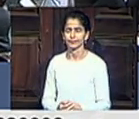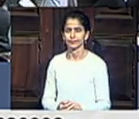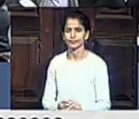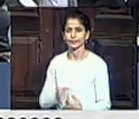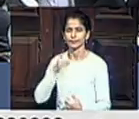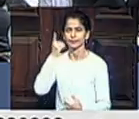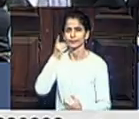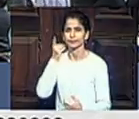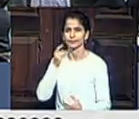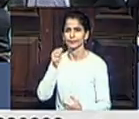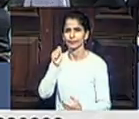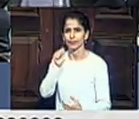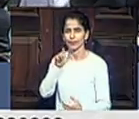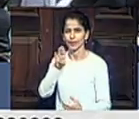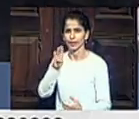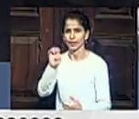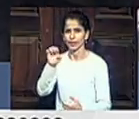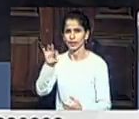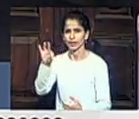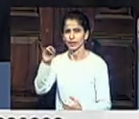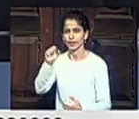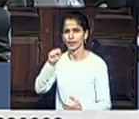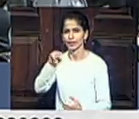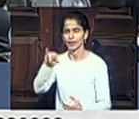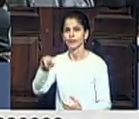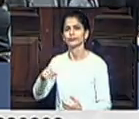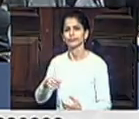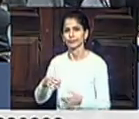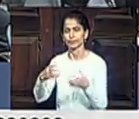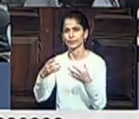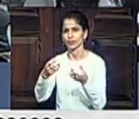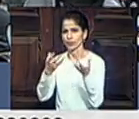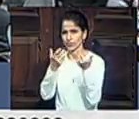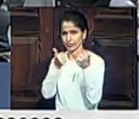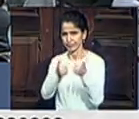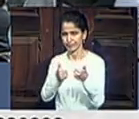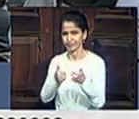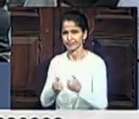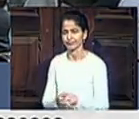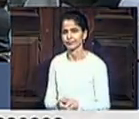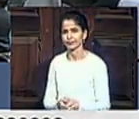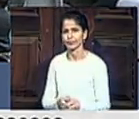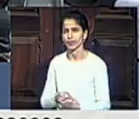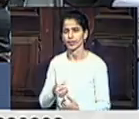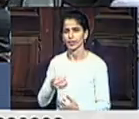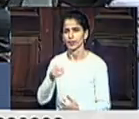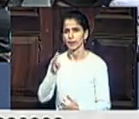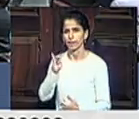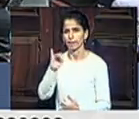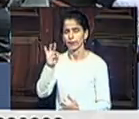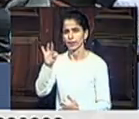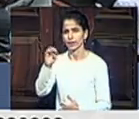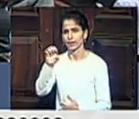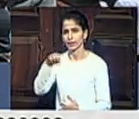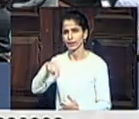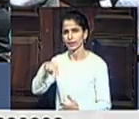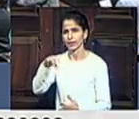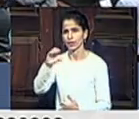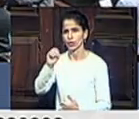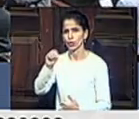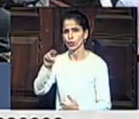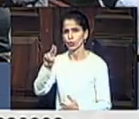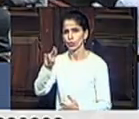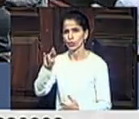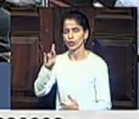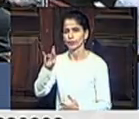Deputado Edson Albertazzi. Favorável. Deputado Jair Bittencourt. Deputado Jair Bittencourt.